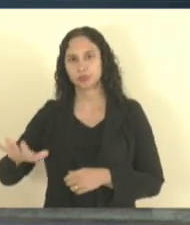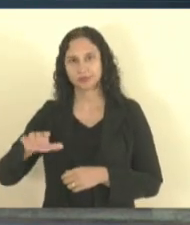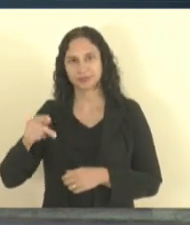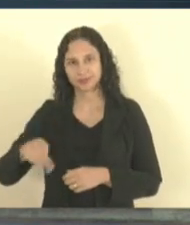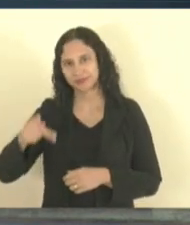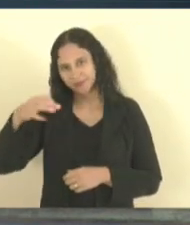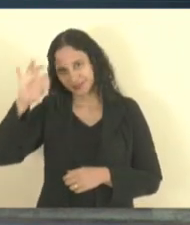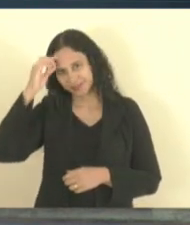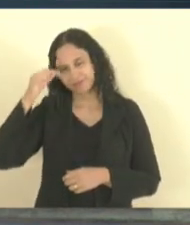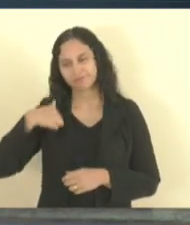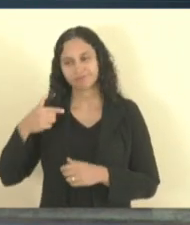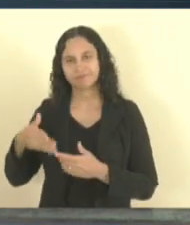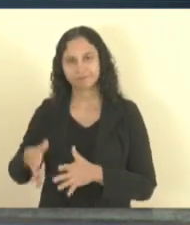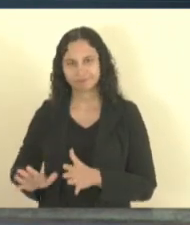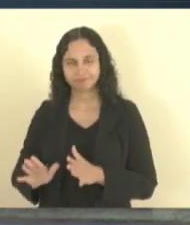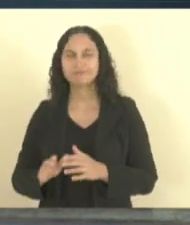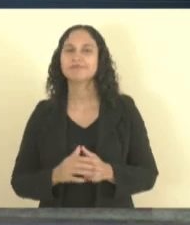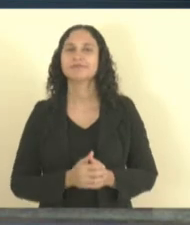e